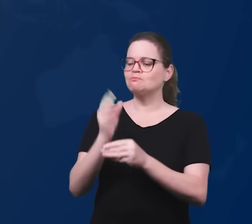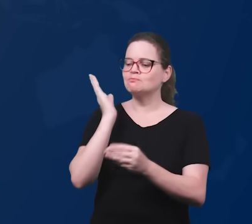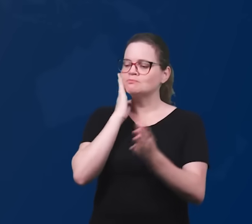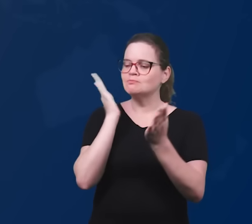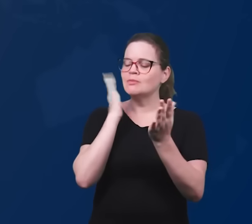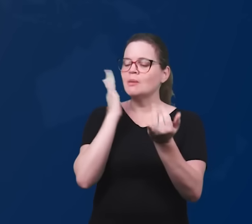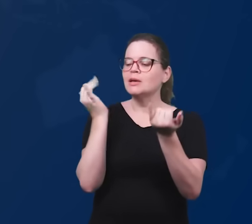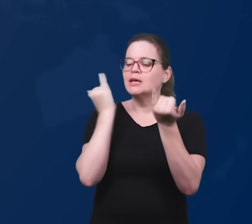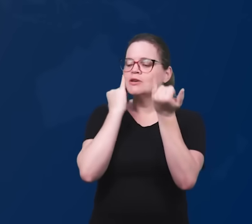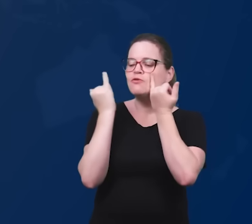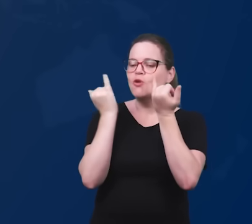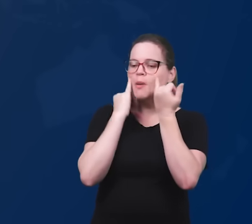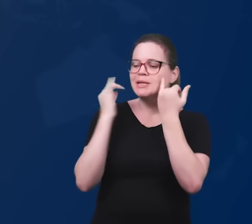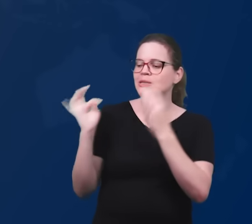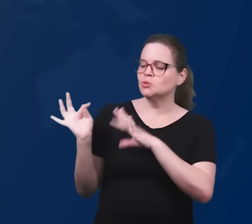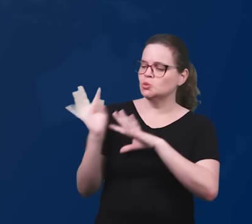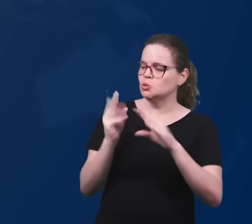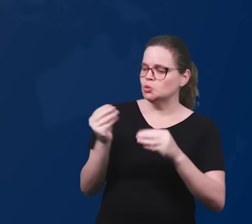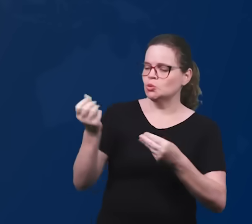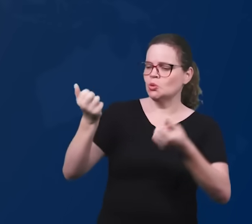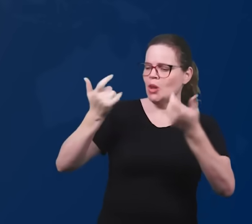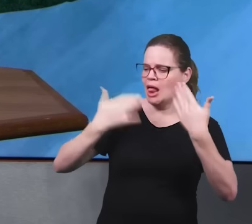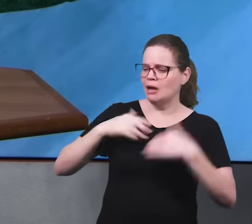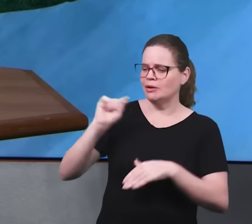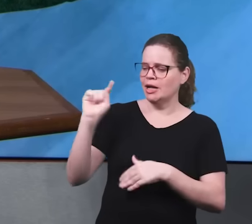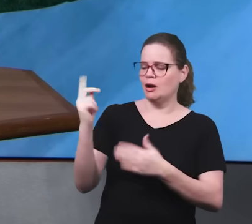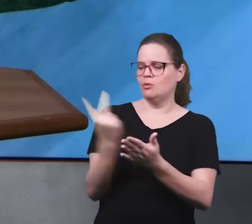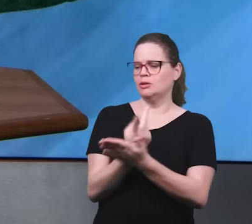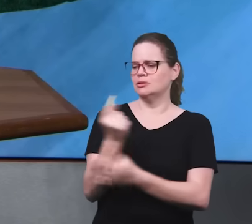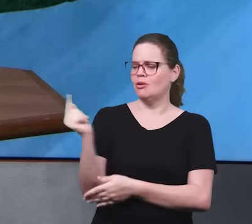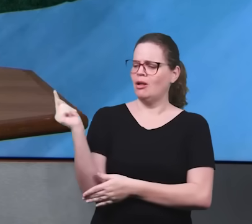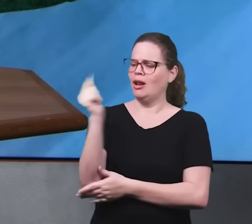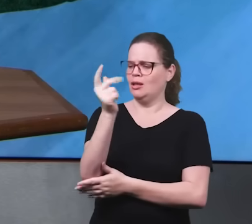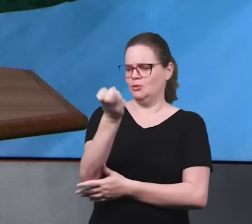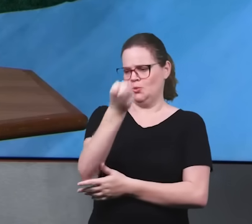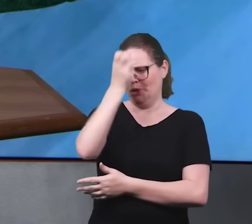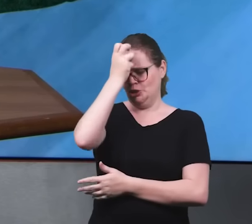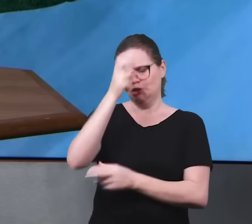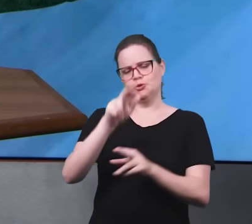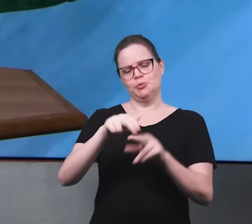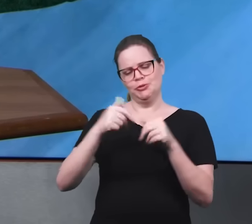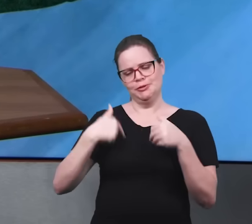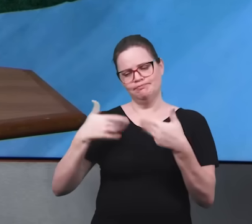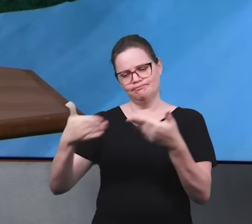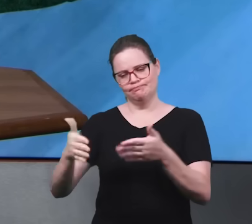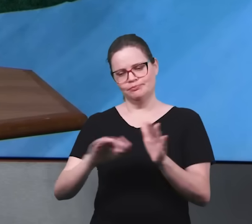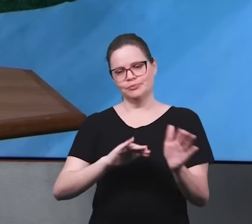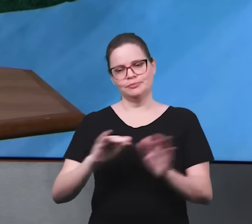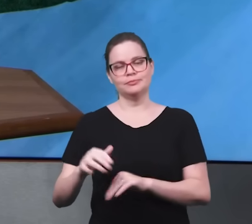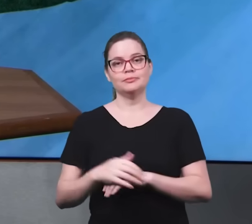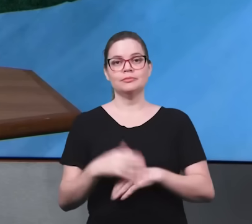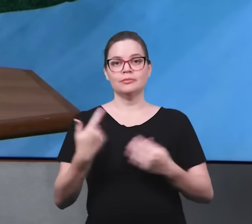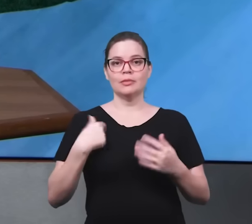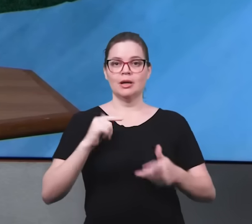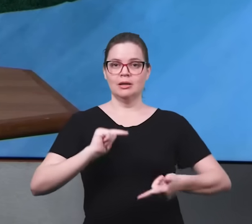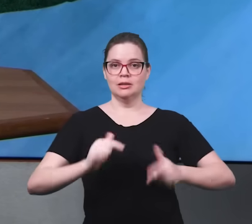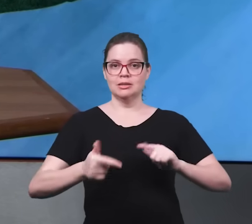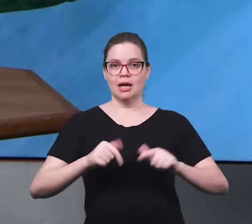sua fama e tudo quanto fez no Egito. Ou seja, Israel estava conquistando a